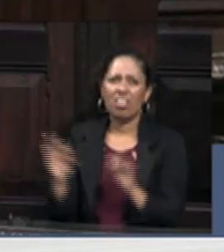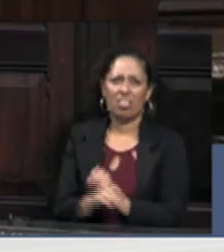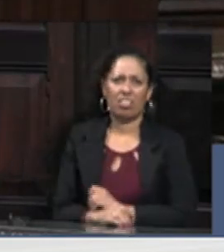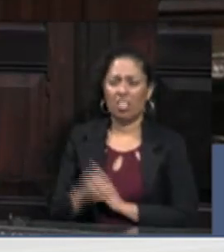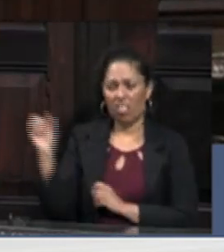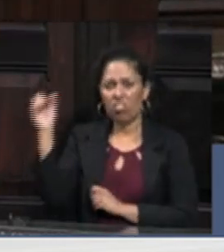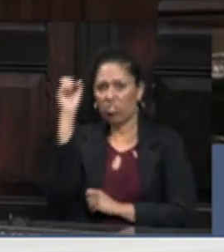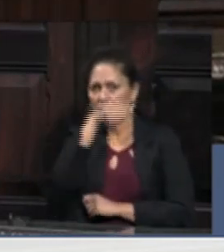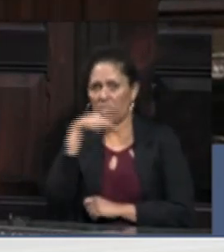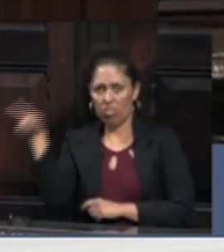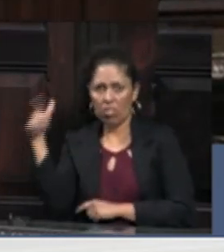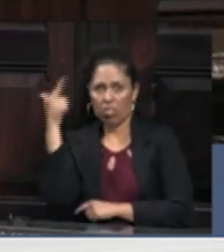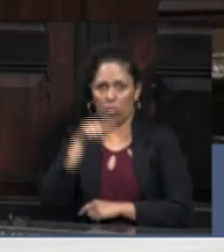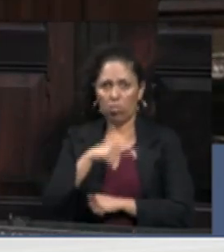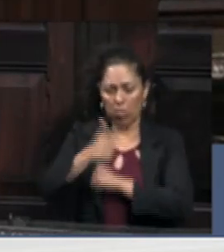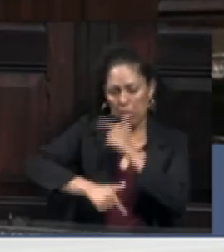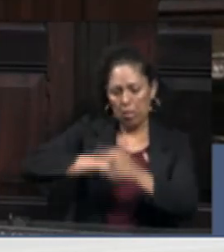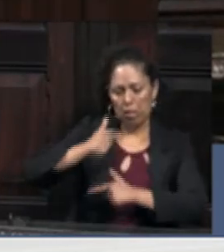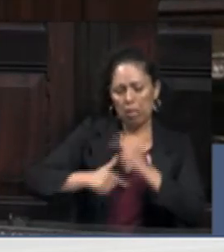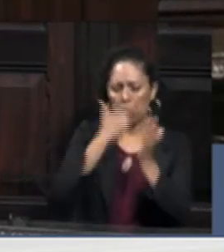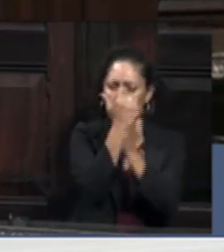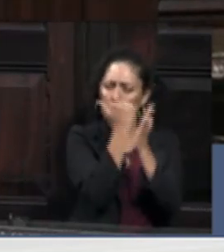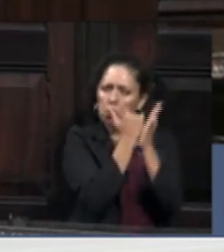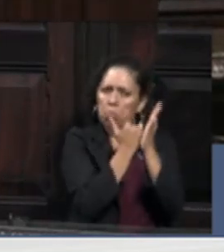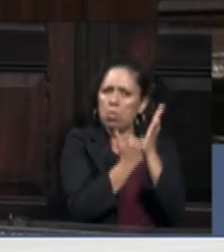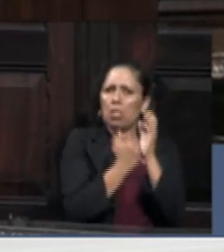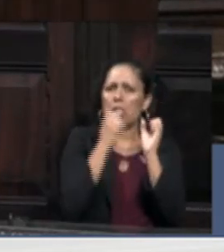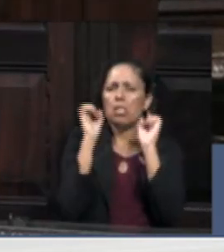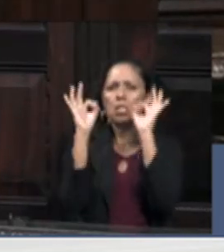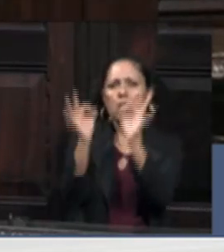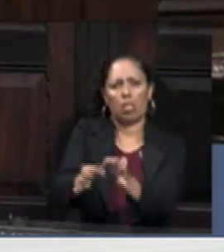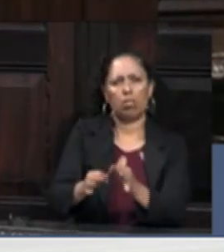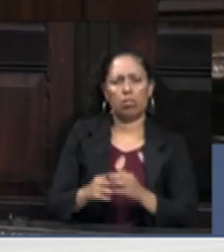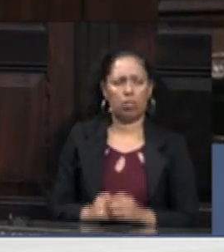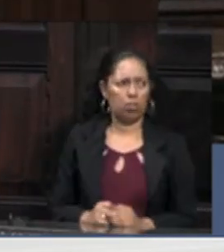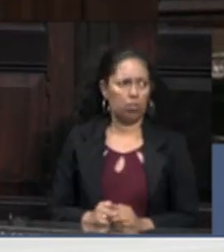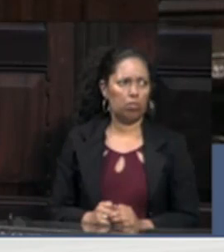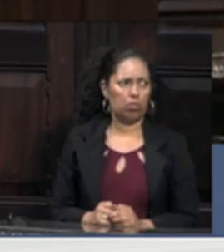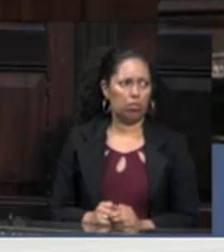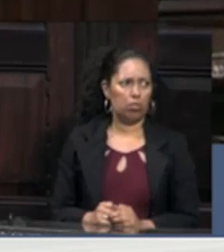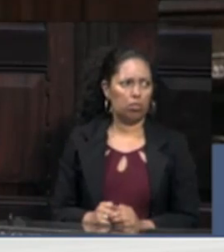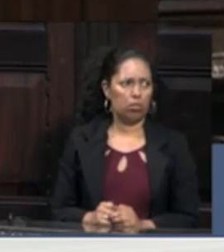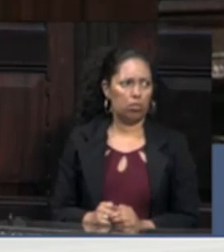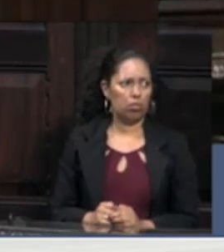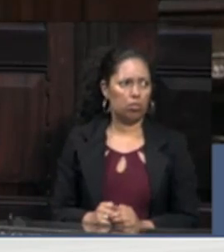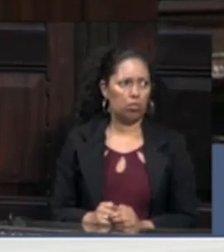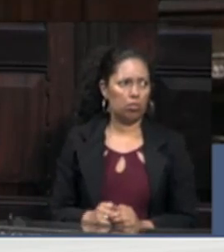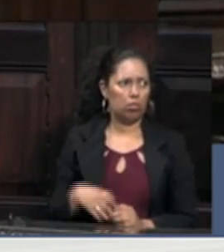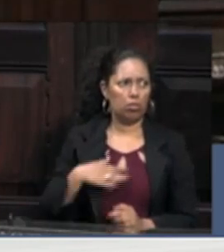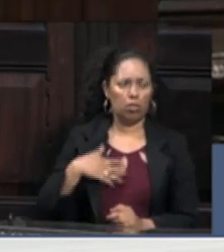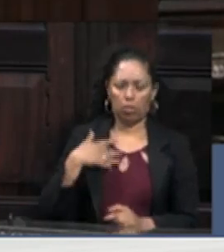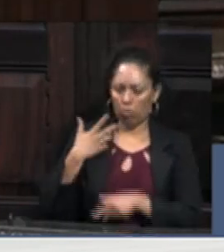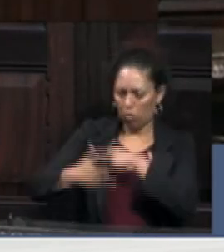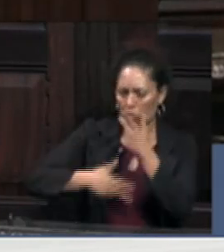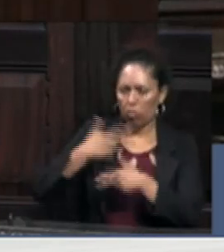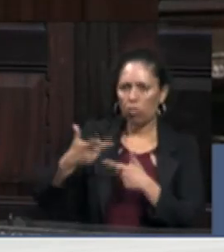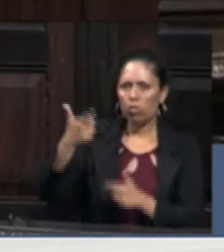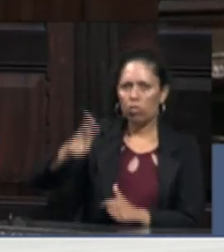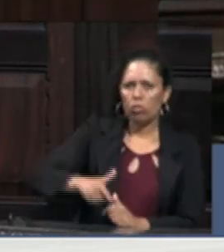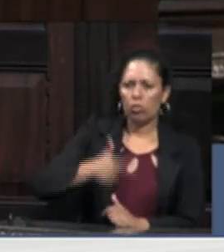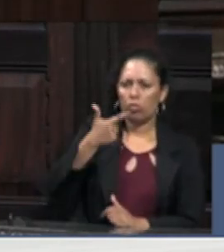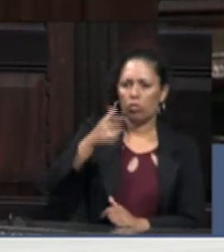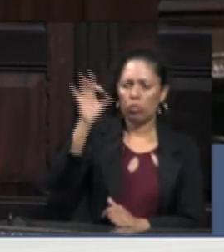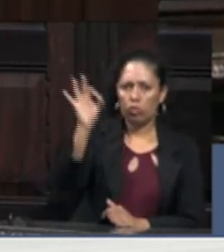de formular um projeto de desenvolvimento estratégico de outro tipo. E aí, não recolhe os 2% constitucionais